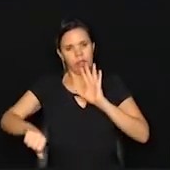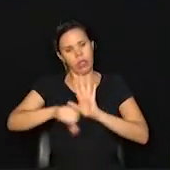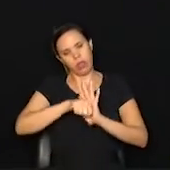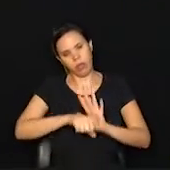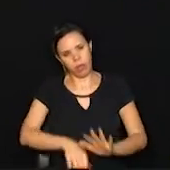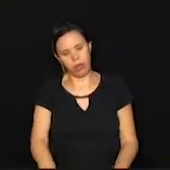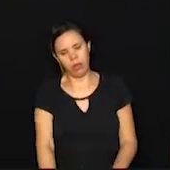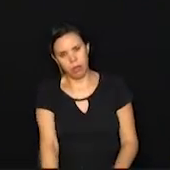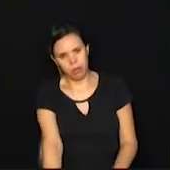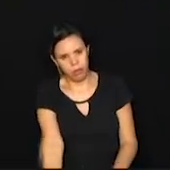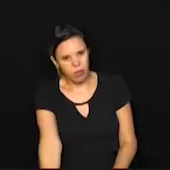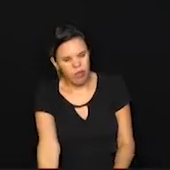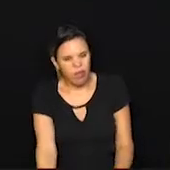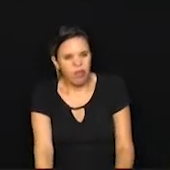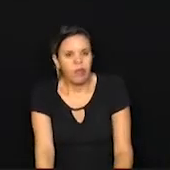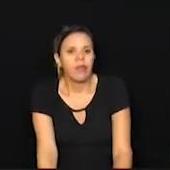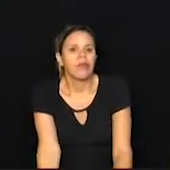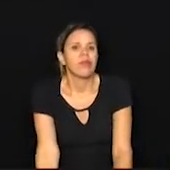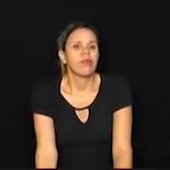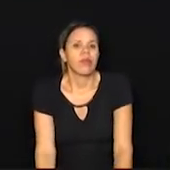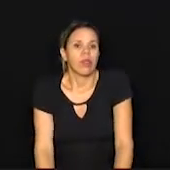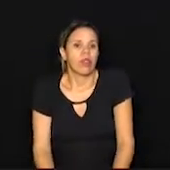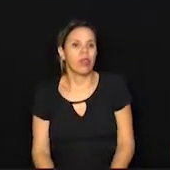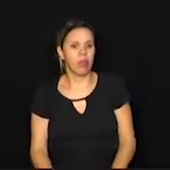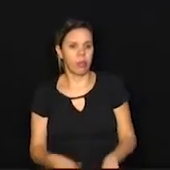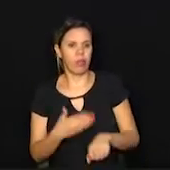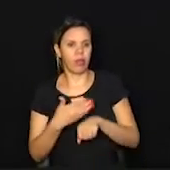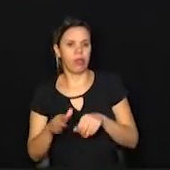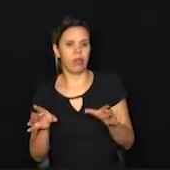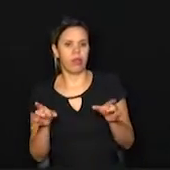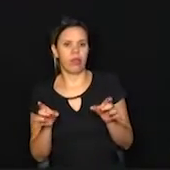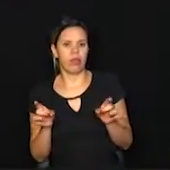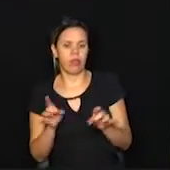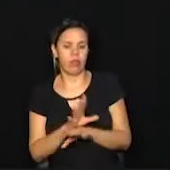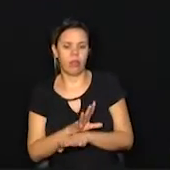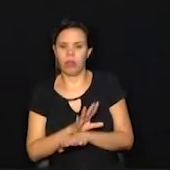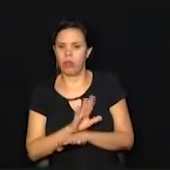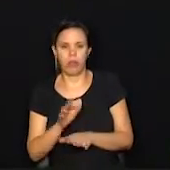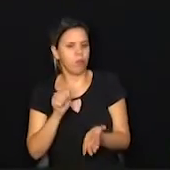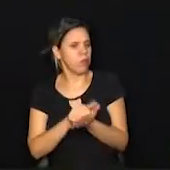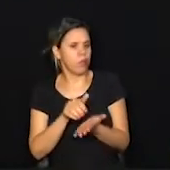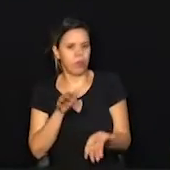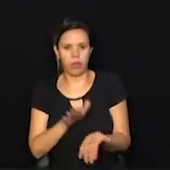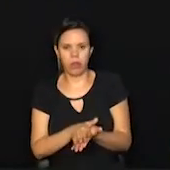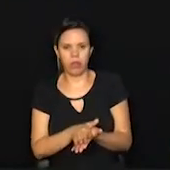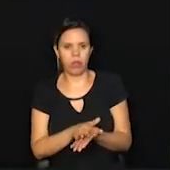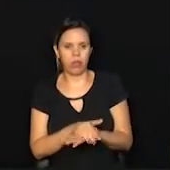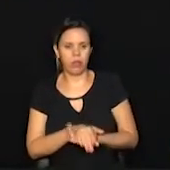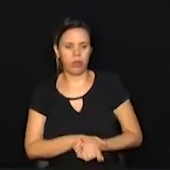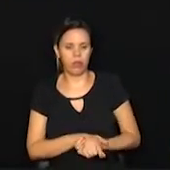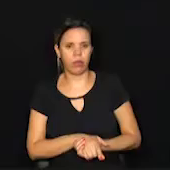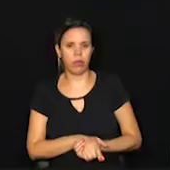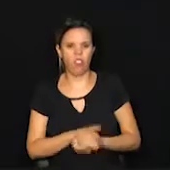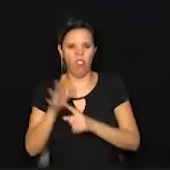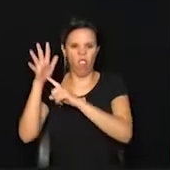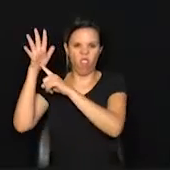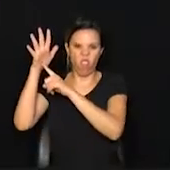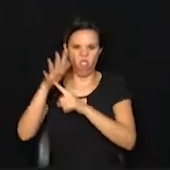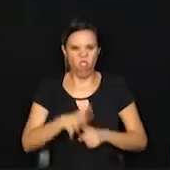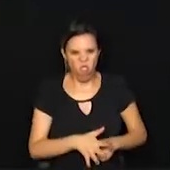porque o efeito prático queria encerrar com isso efeito prático por exemplo de não ter punido quem torturou